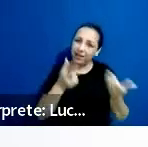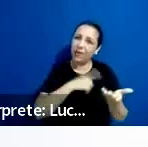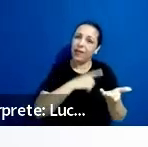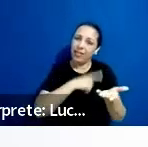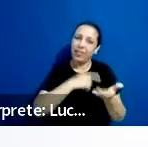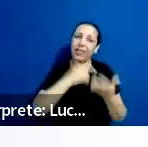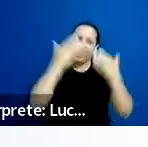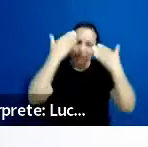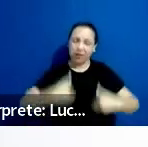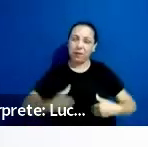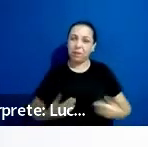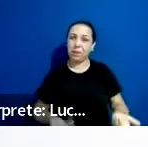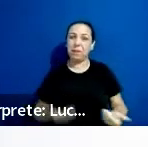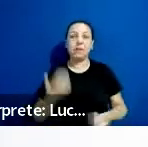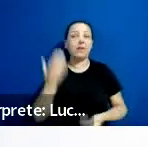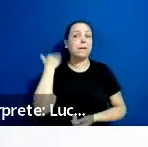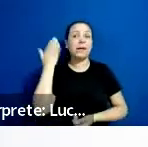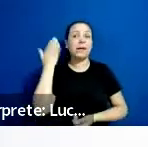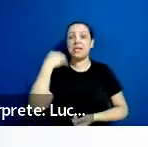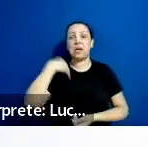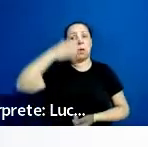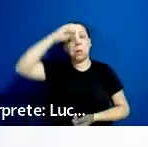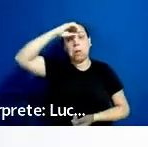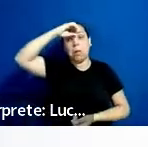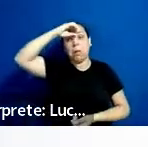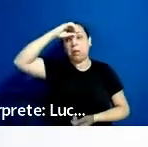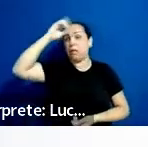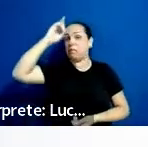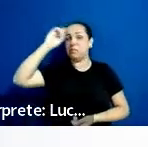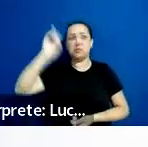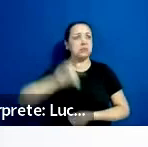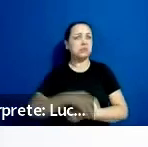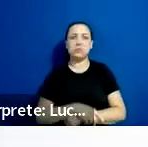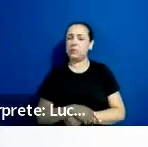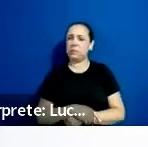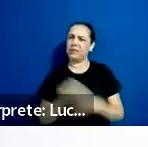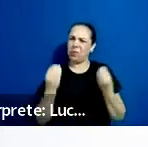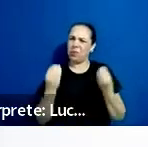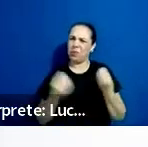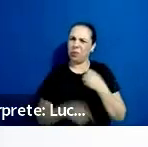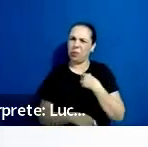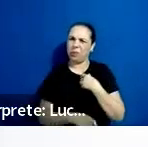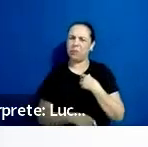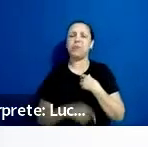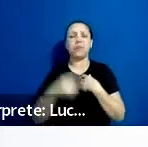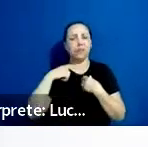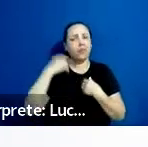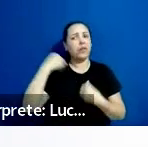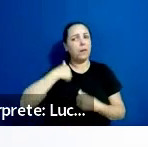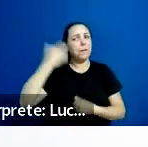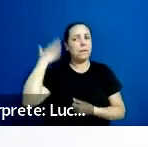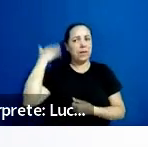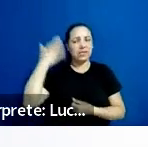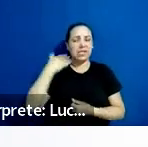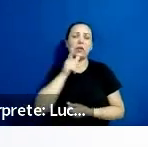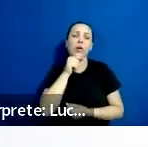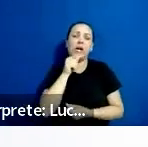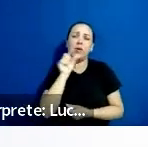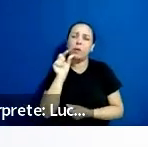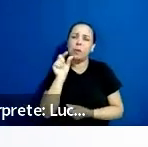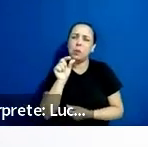eu confesso para vocês que há um ano atrás eu não me dava conta disso. Eu era uma pessoa totalmente